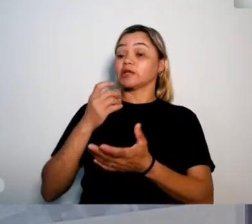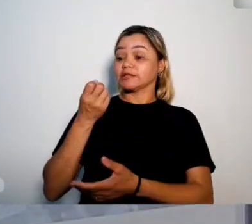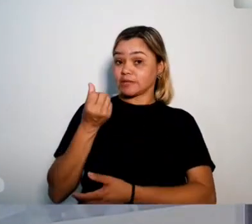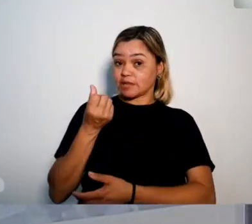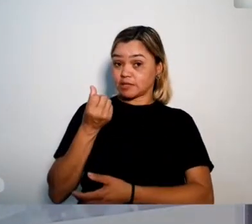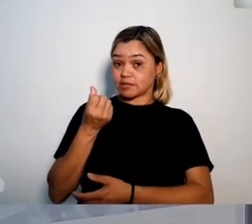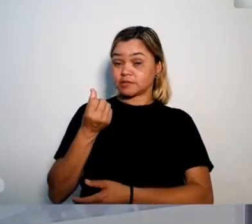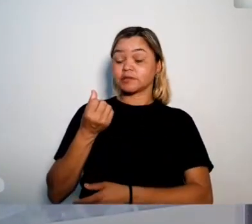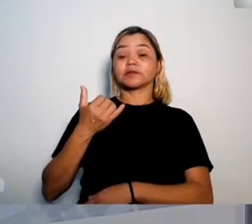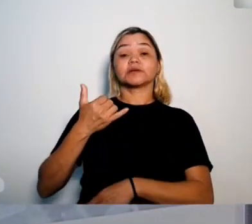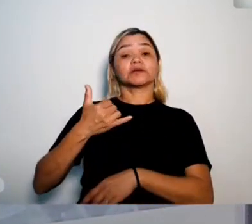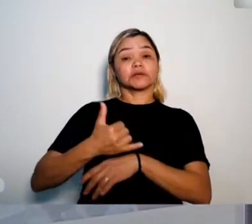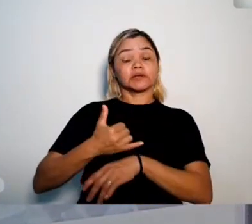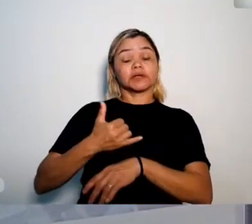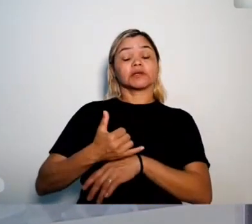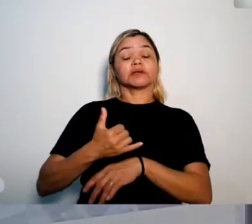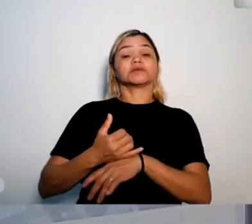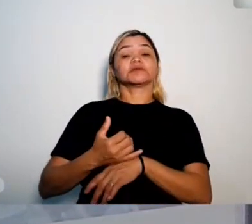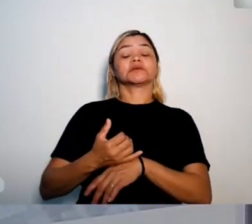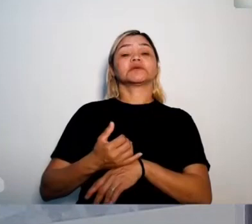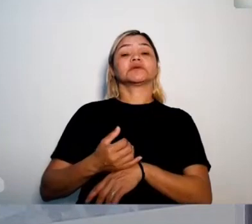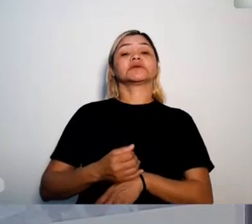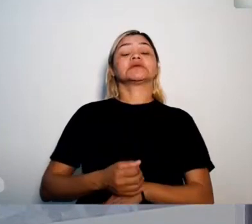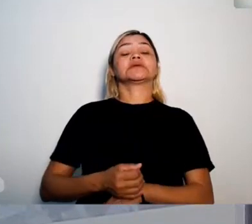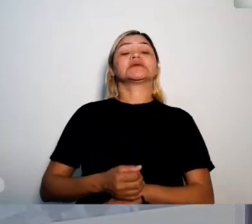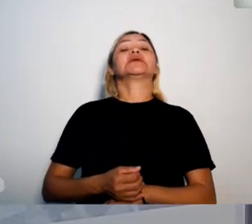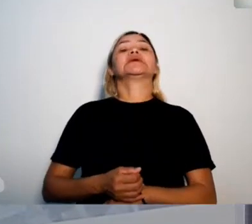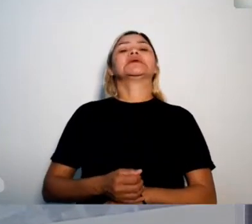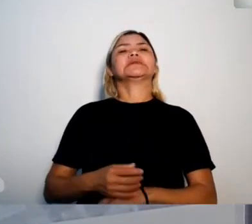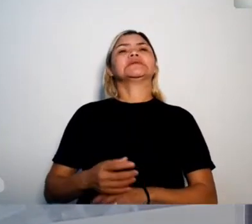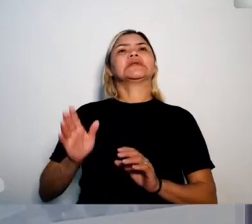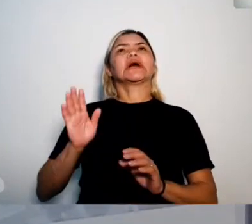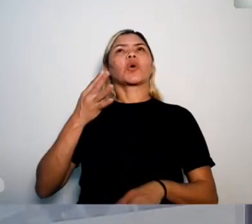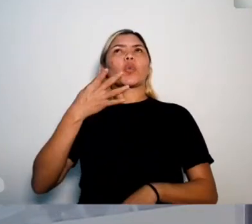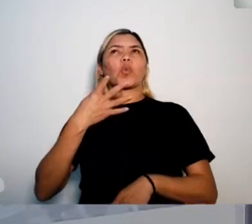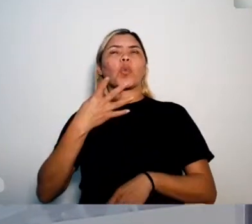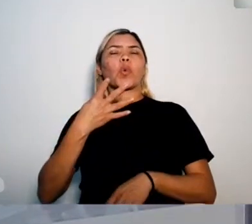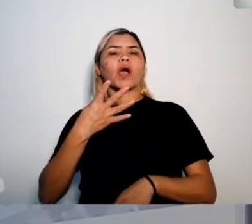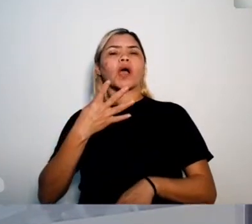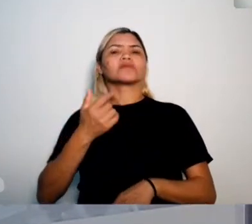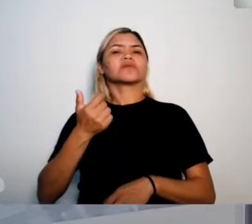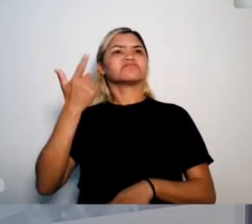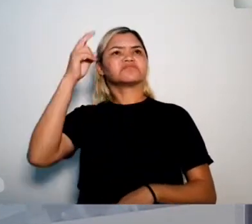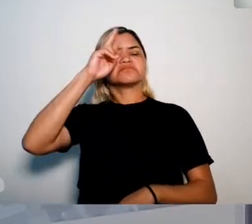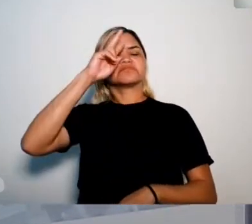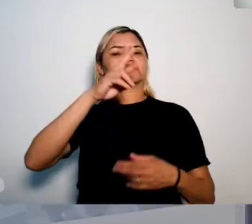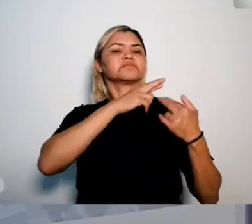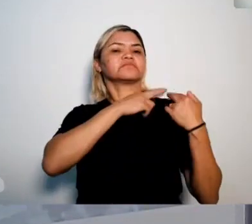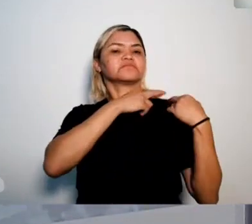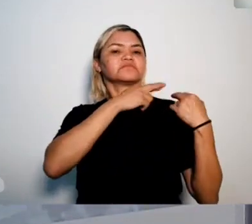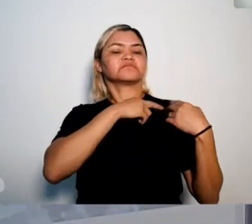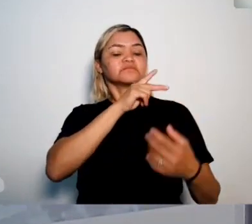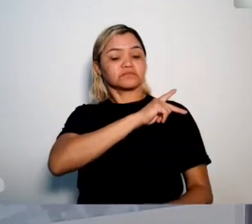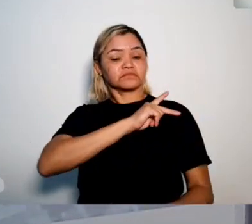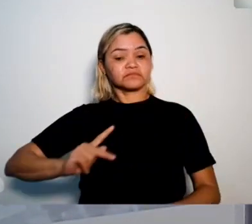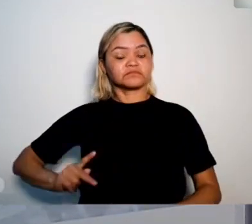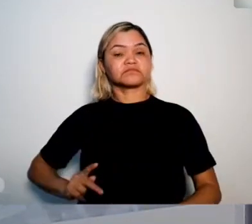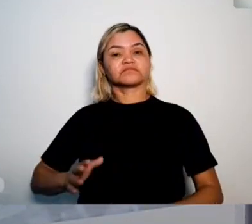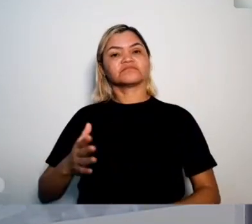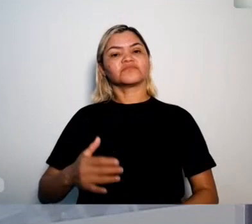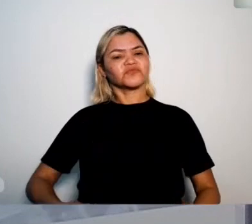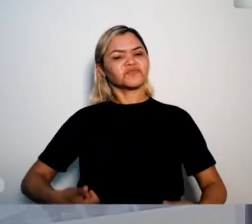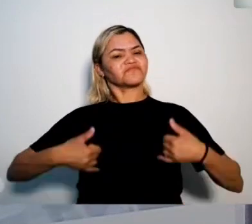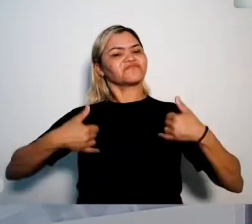que eu exerço no 6º mandato, e na 4ª vez que me recai a responsabilidade de presidir honrosamente essa Casa de